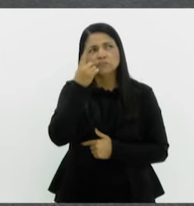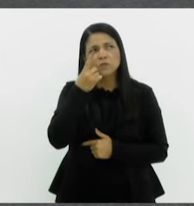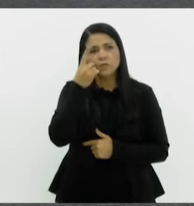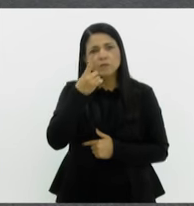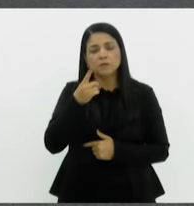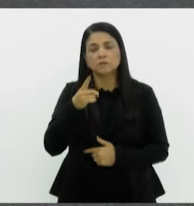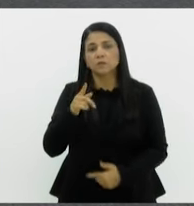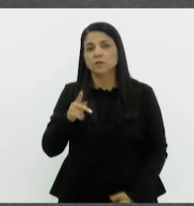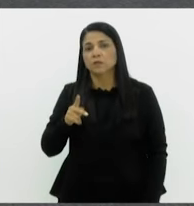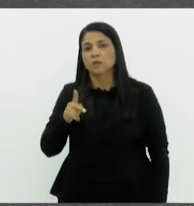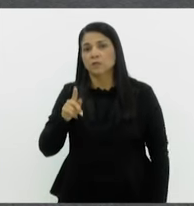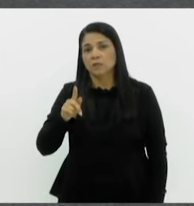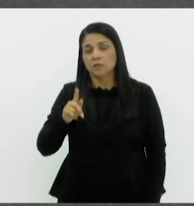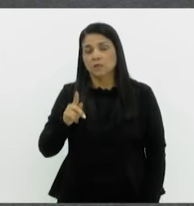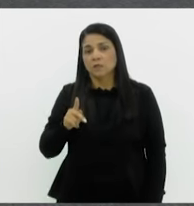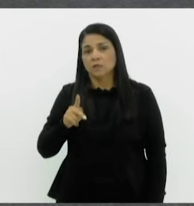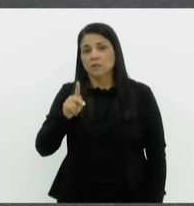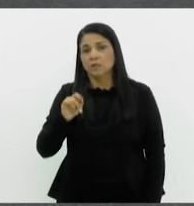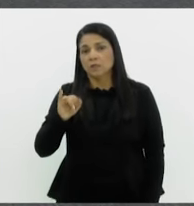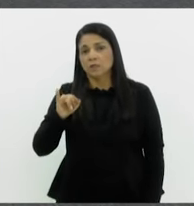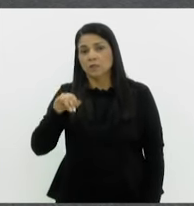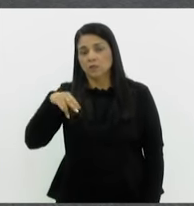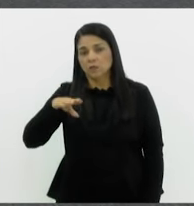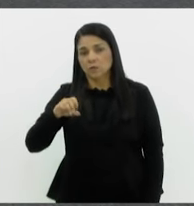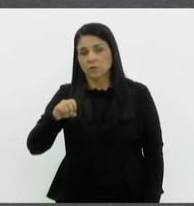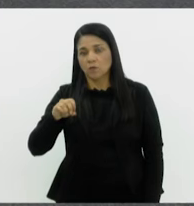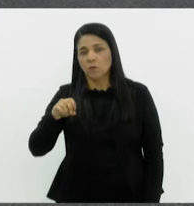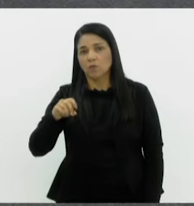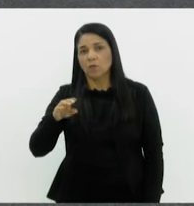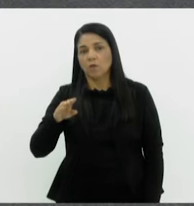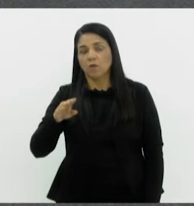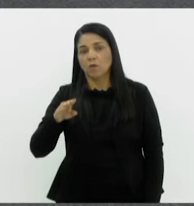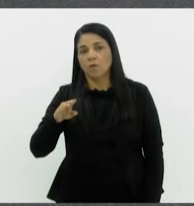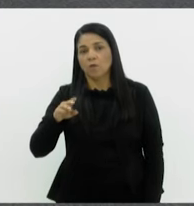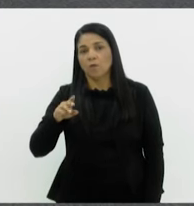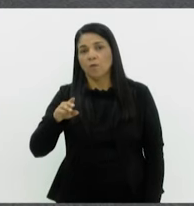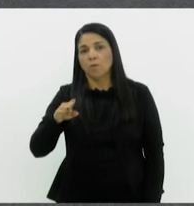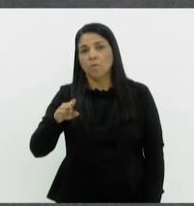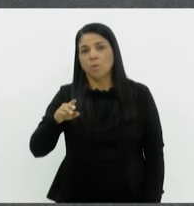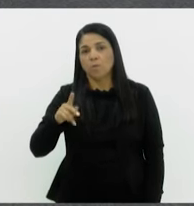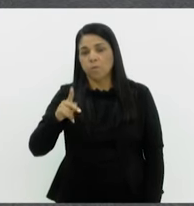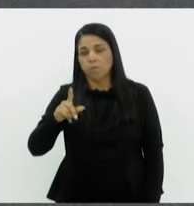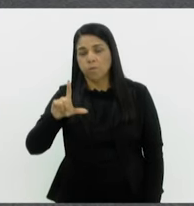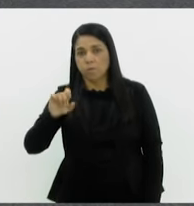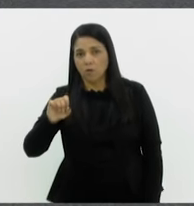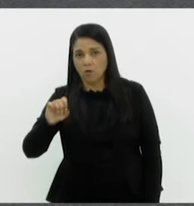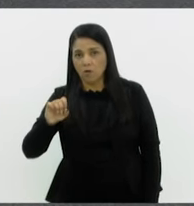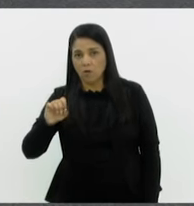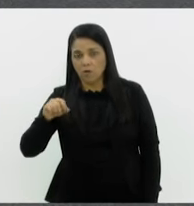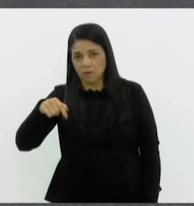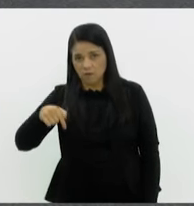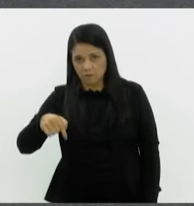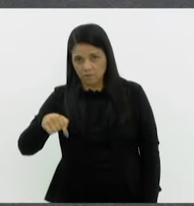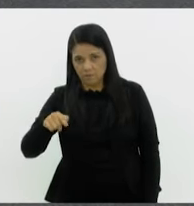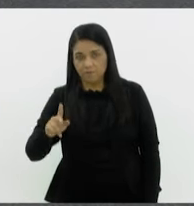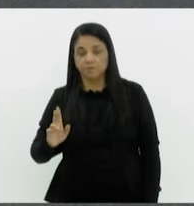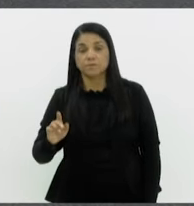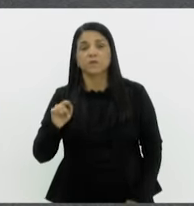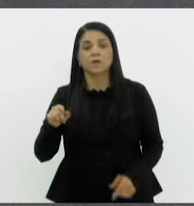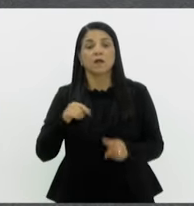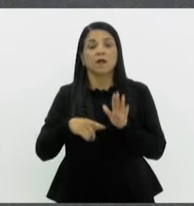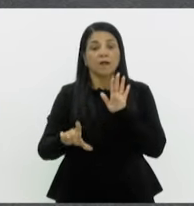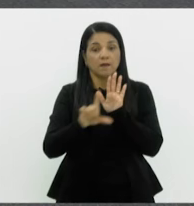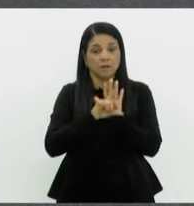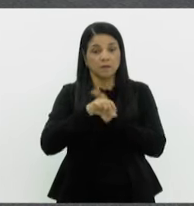Kinoplock. Deputado Kinoplock. E a lei 9283, no seu